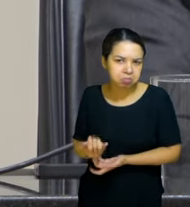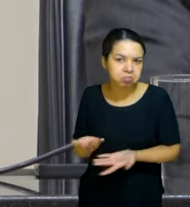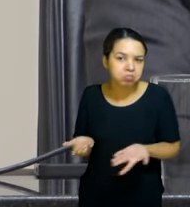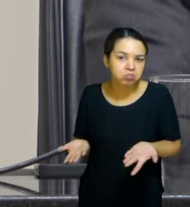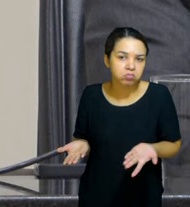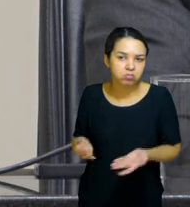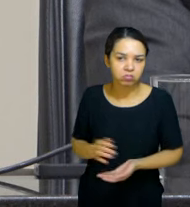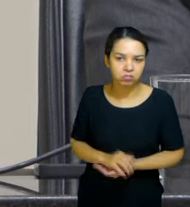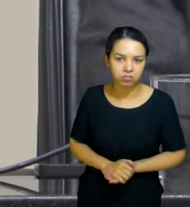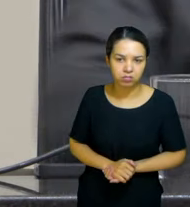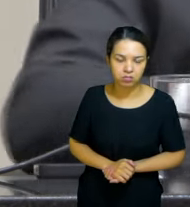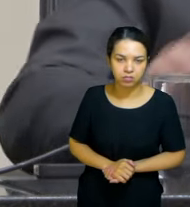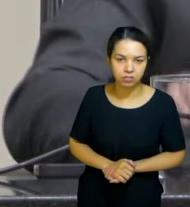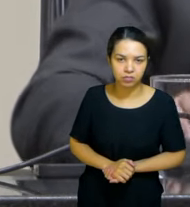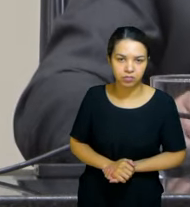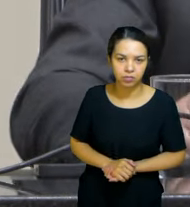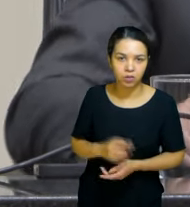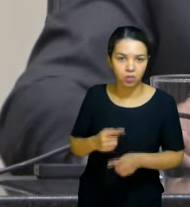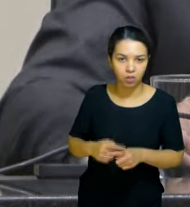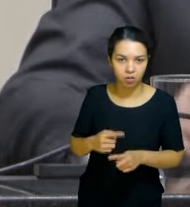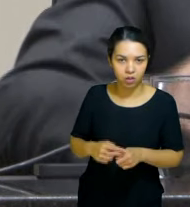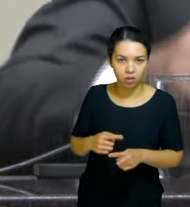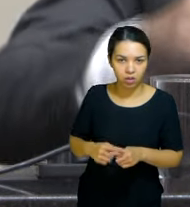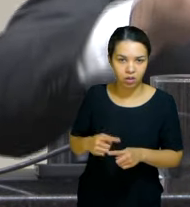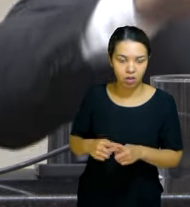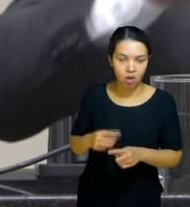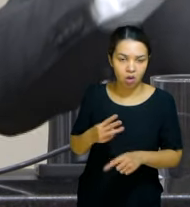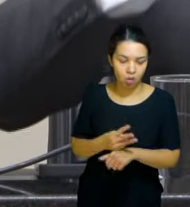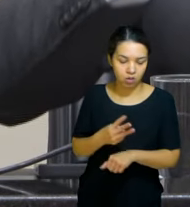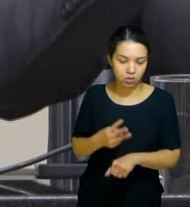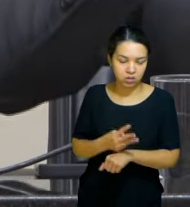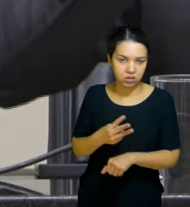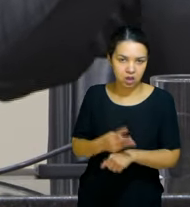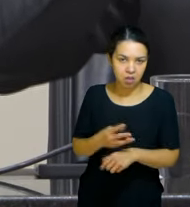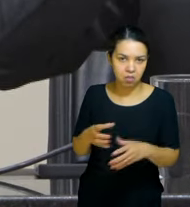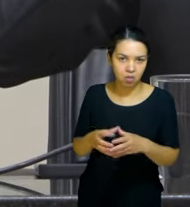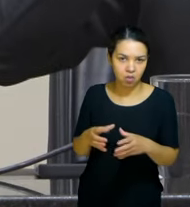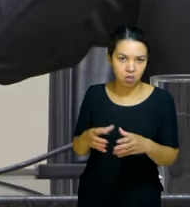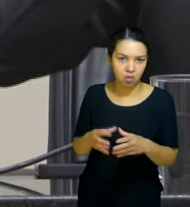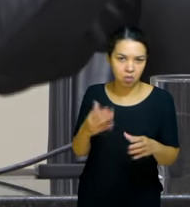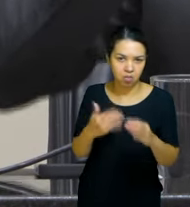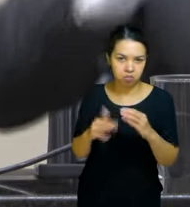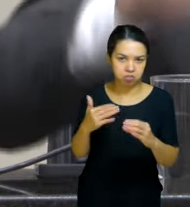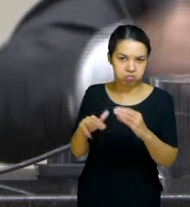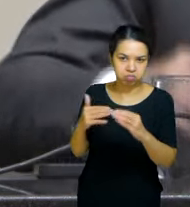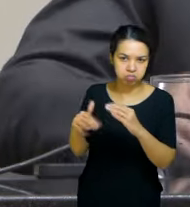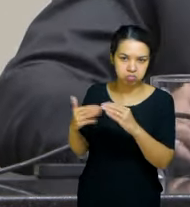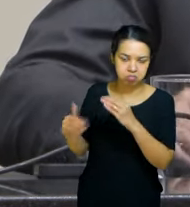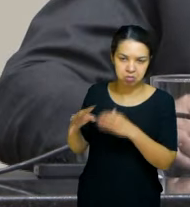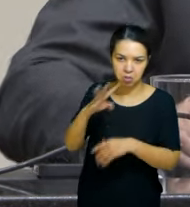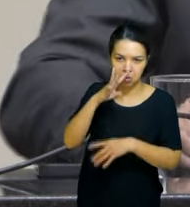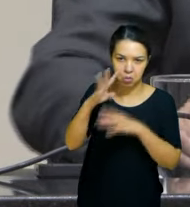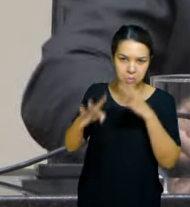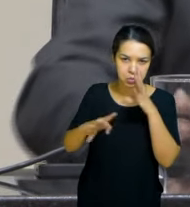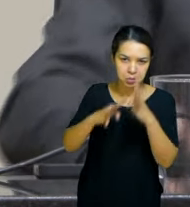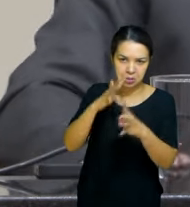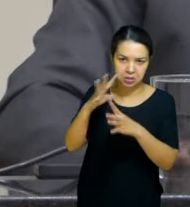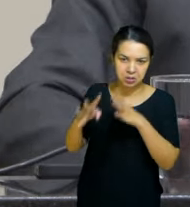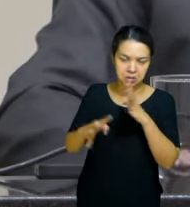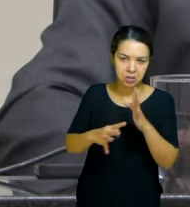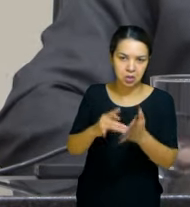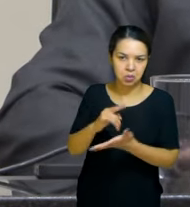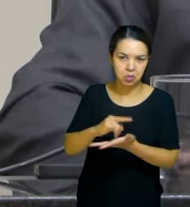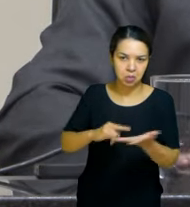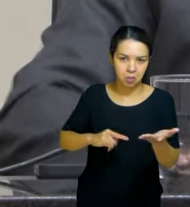Porque o que rodou nos grupos de WhatsApp, documento, ata, acusações, que todos